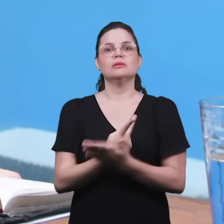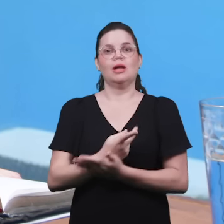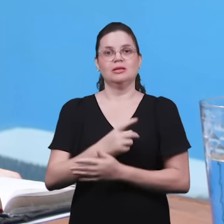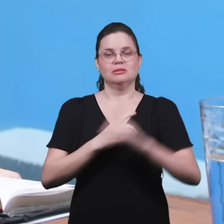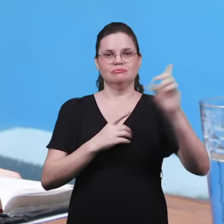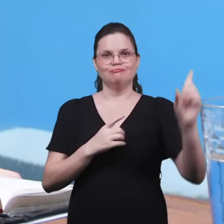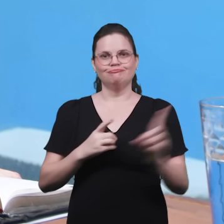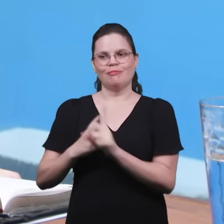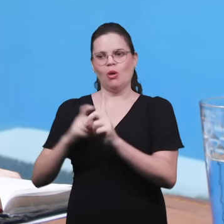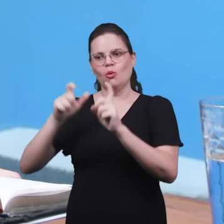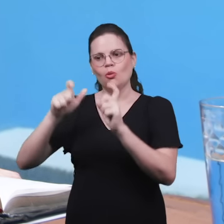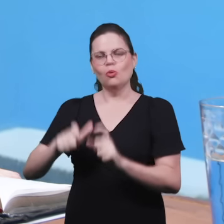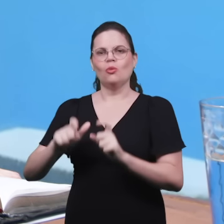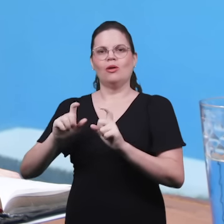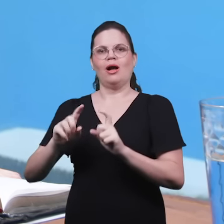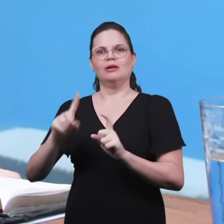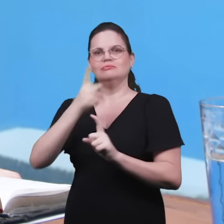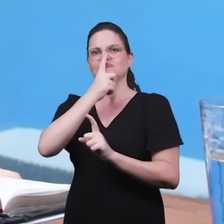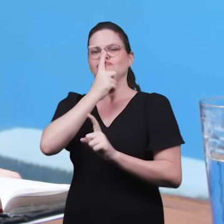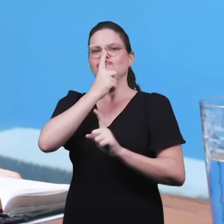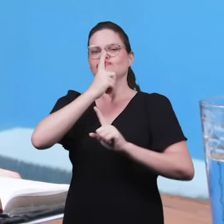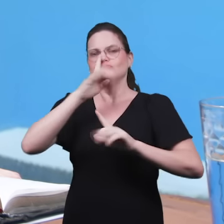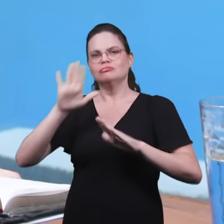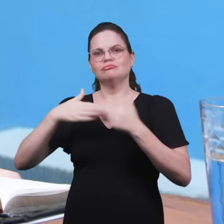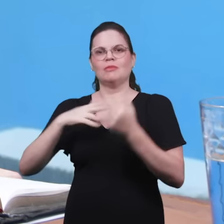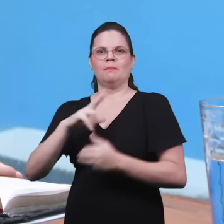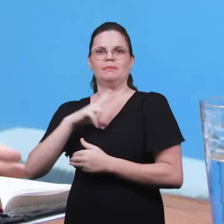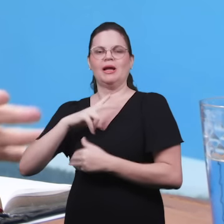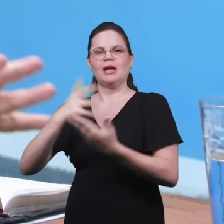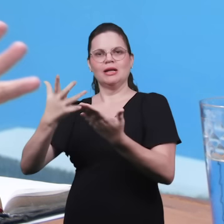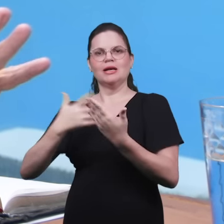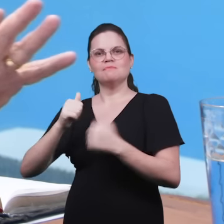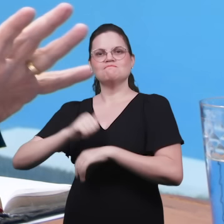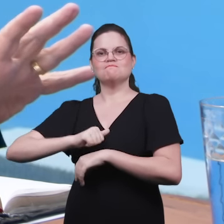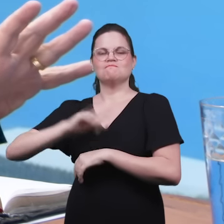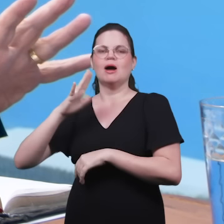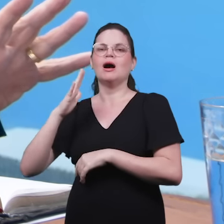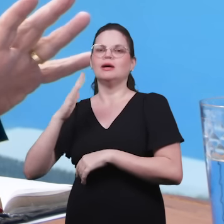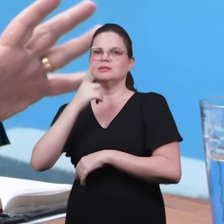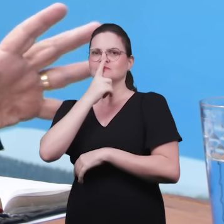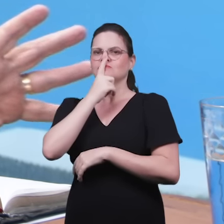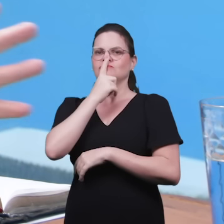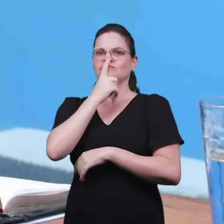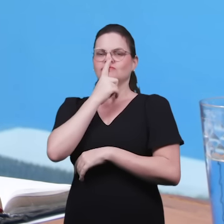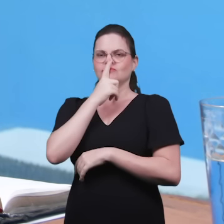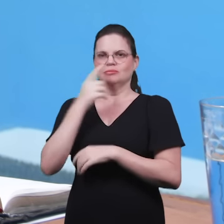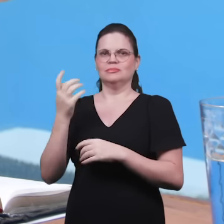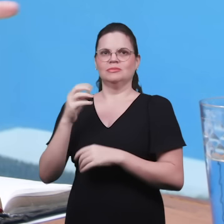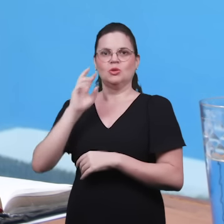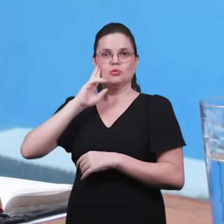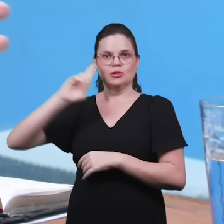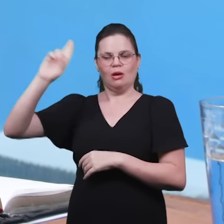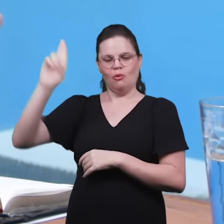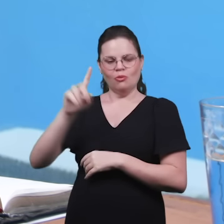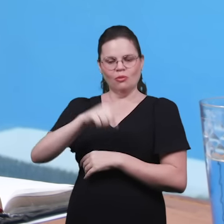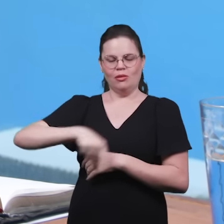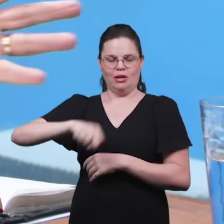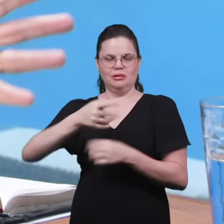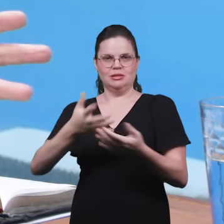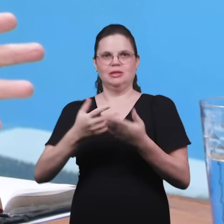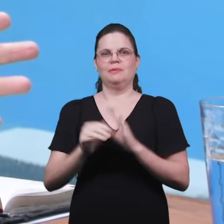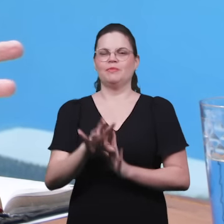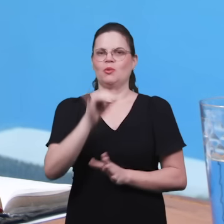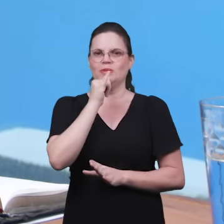com eles. Uma intimidade maior, sem que eles tivessem resistência nenhuma, né? Eu vou usar aqui uma figura.